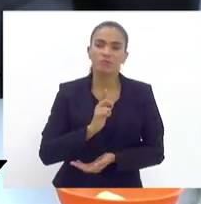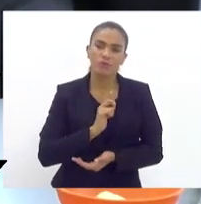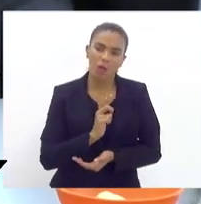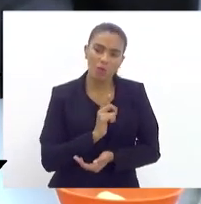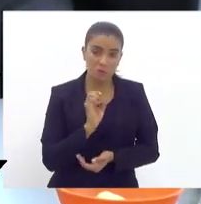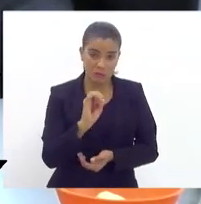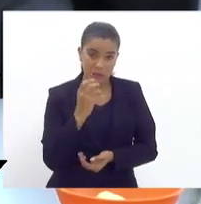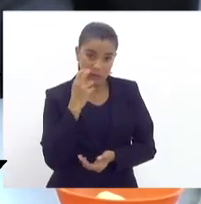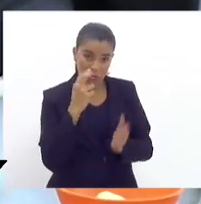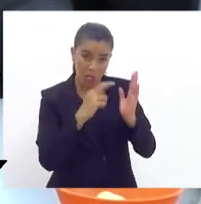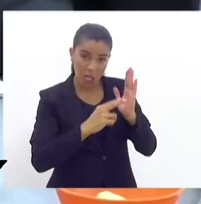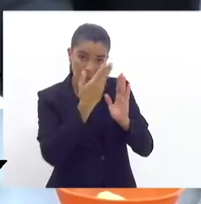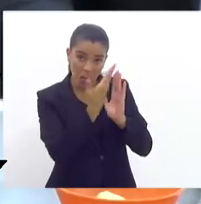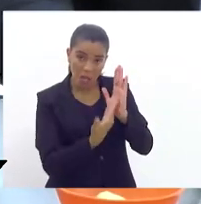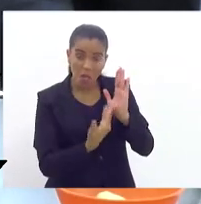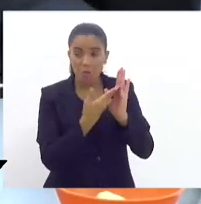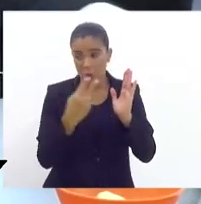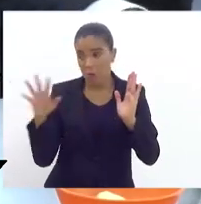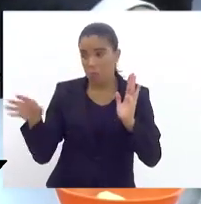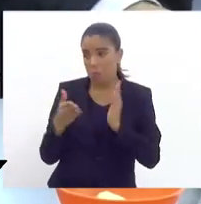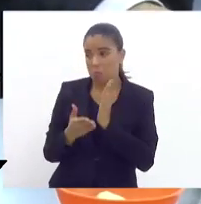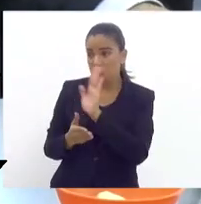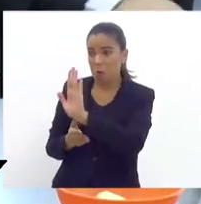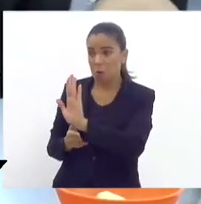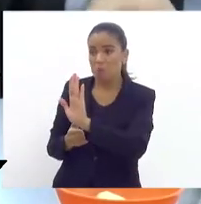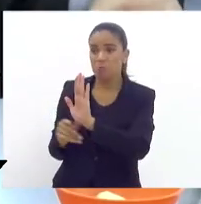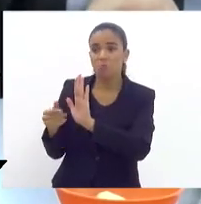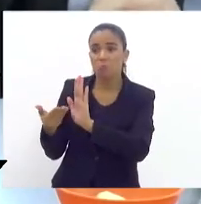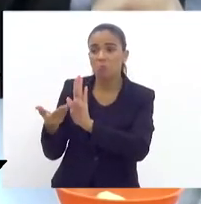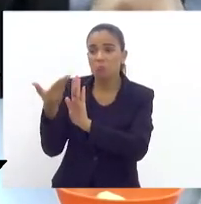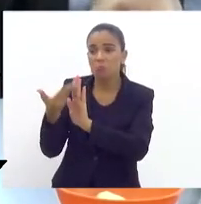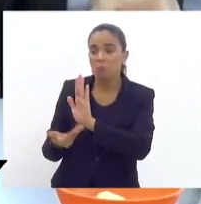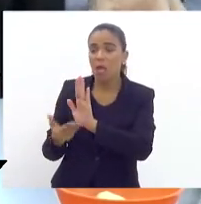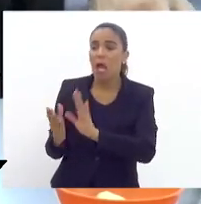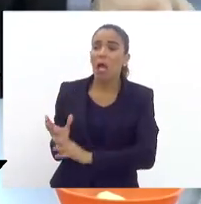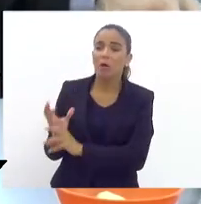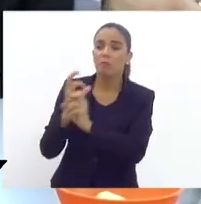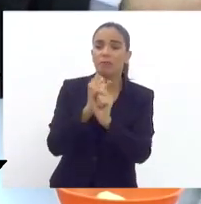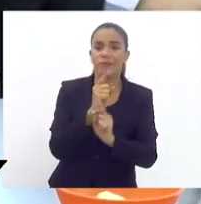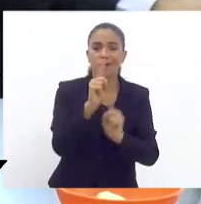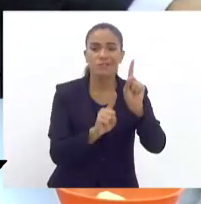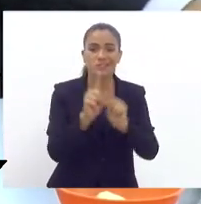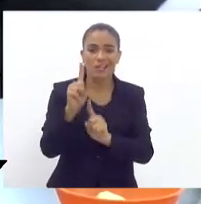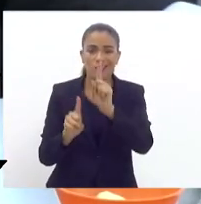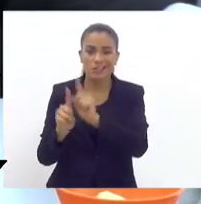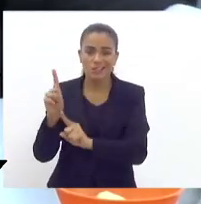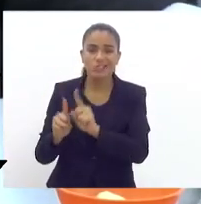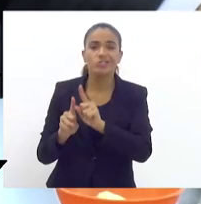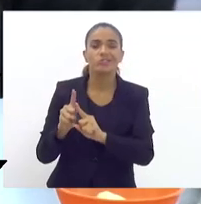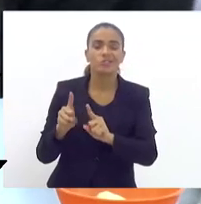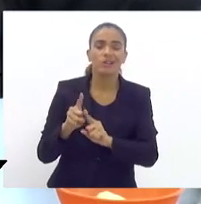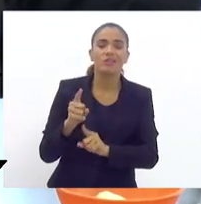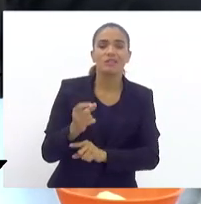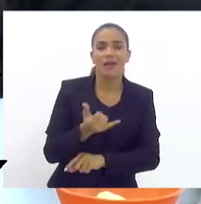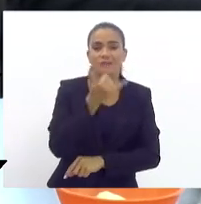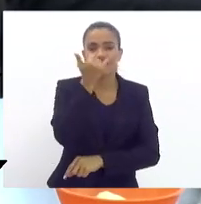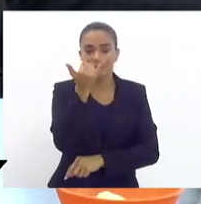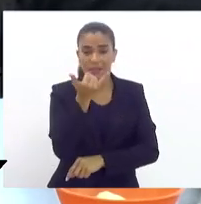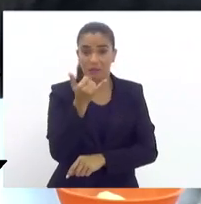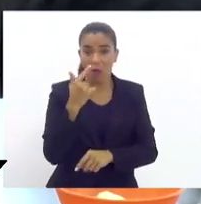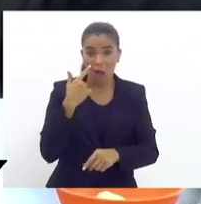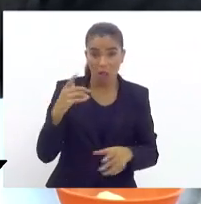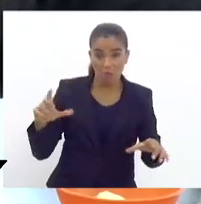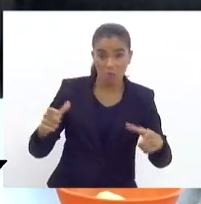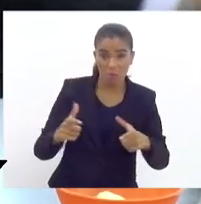você quiser dar uma olhada, eu mostro para o senhor. Não, eu, toda a estatística de acidentes, como tem sido feito e como está diminuindo.